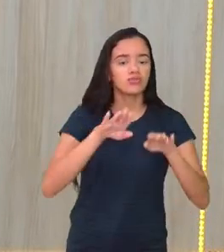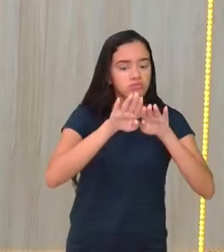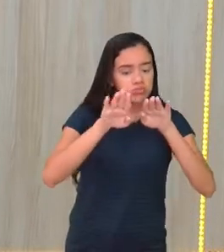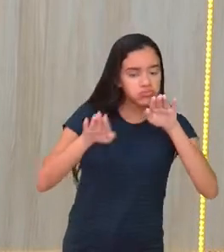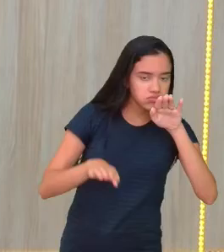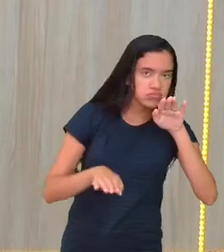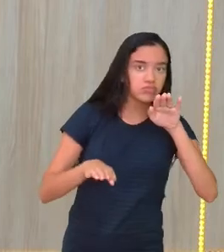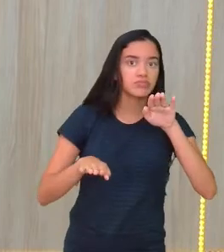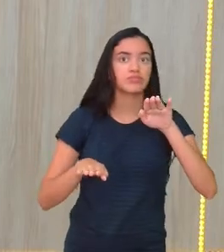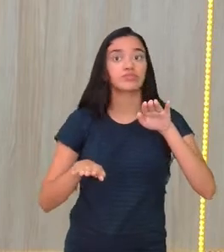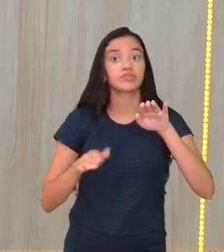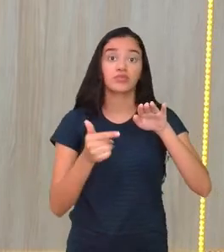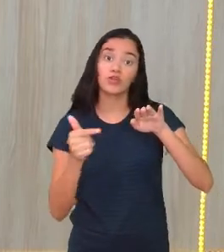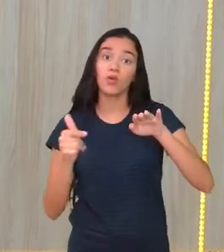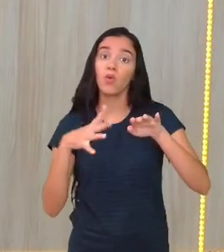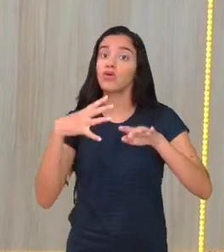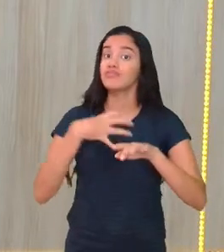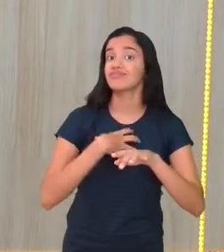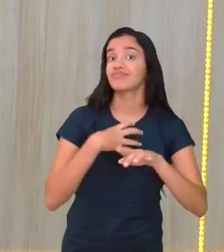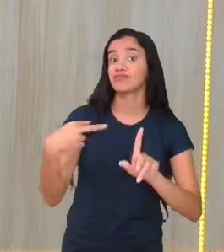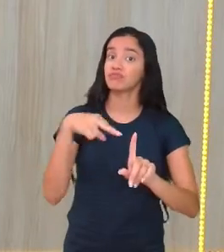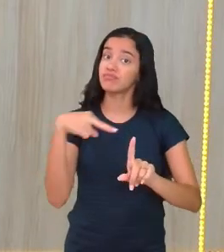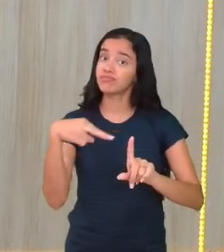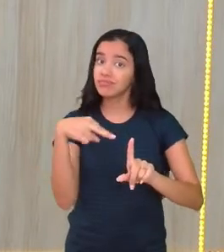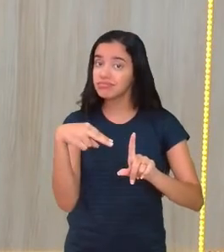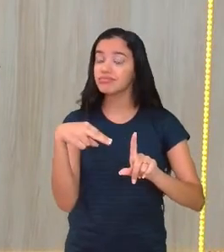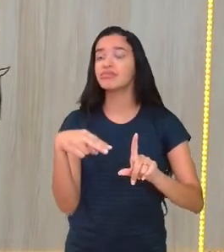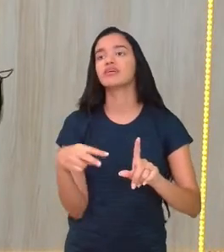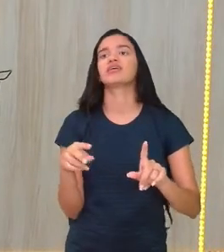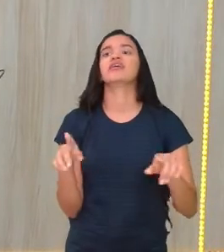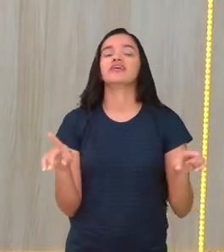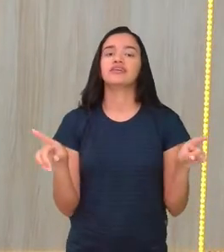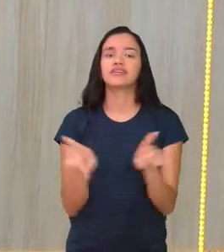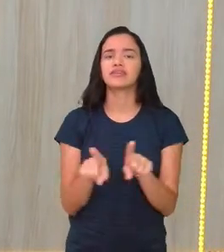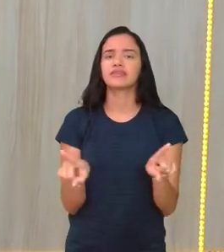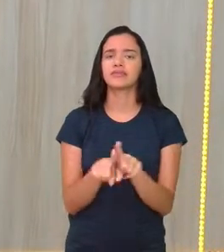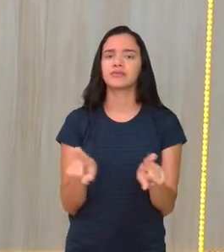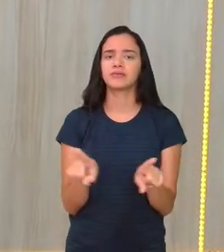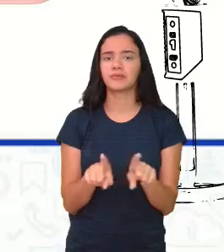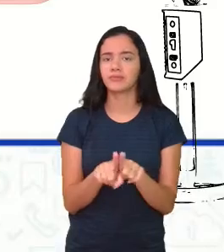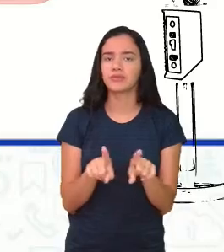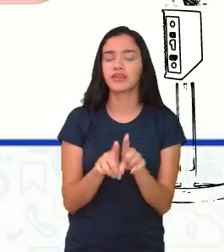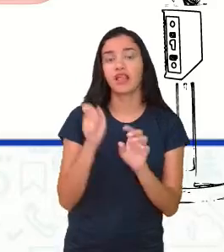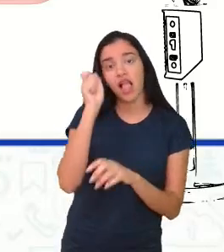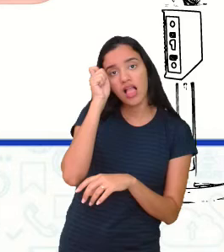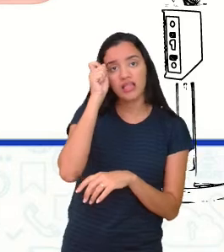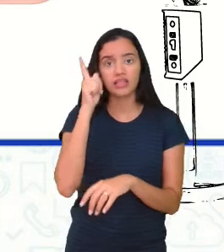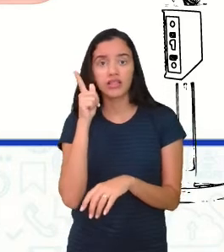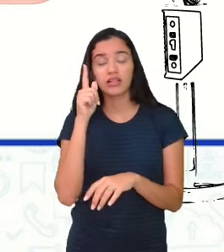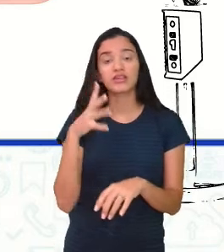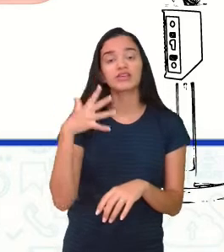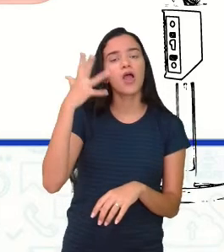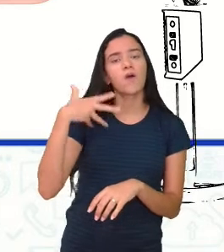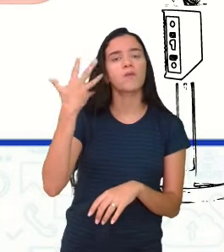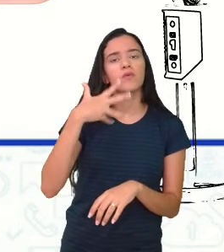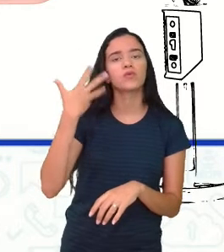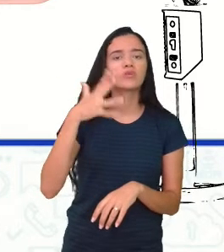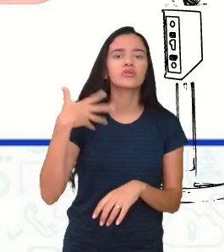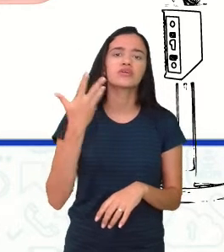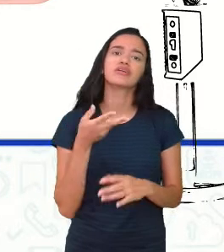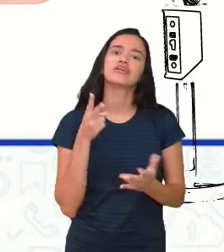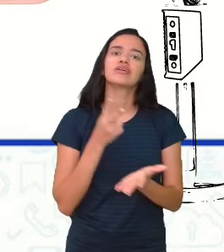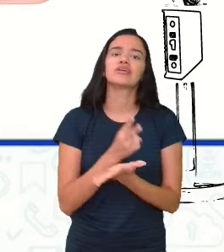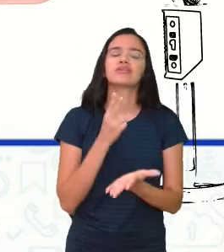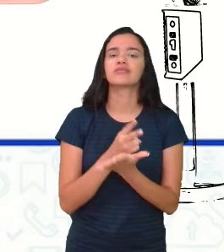baixas. É outra forma de ver. Né? E há também a ideia de que a música popular é aquela que está